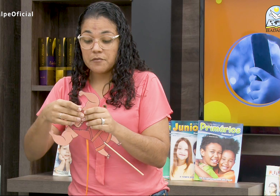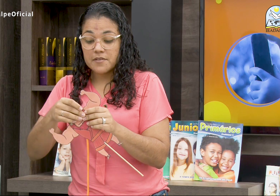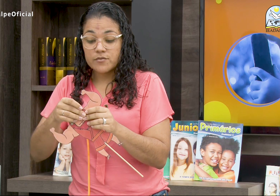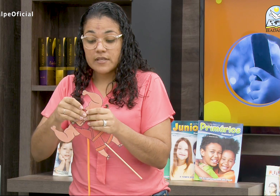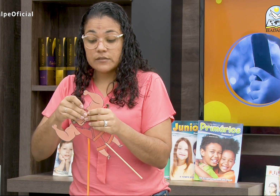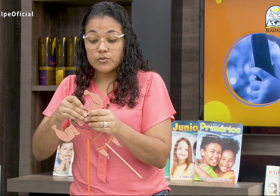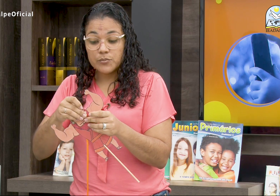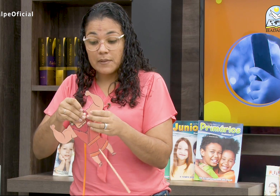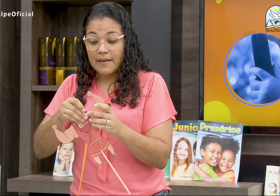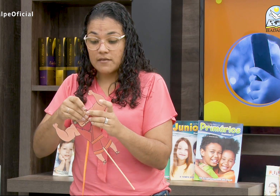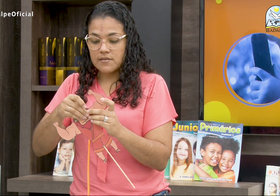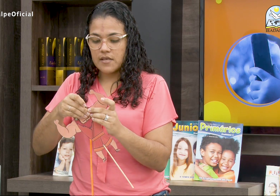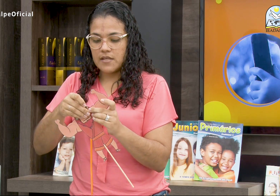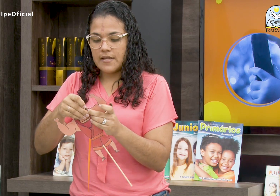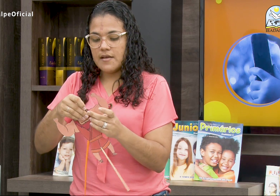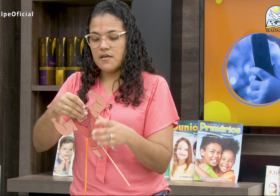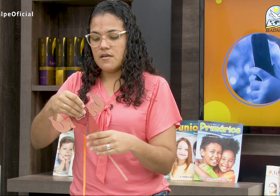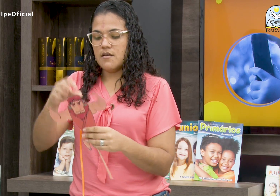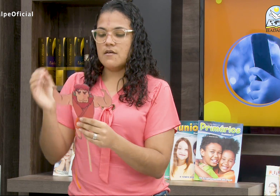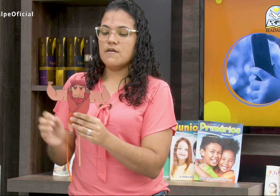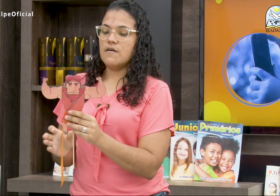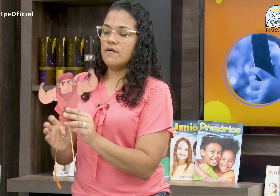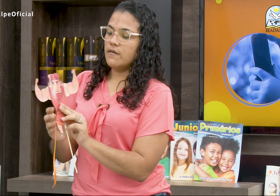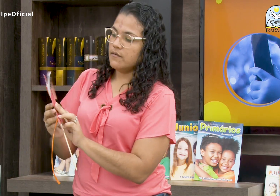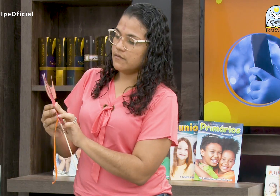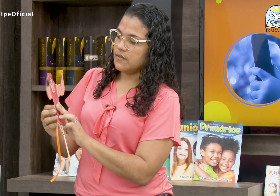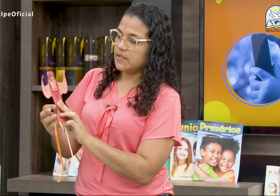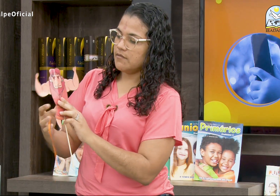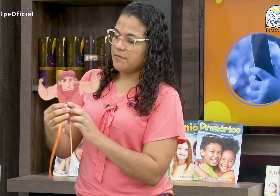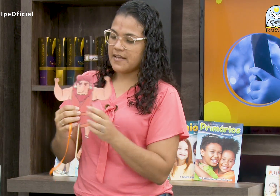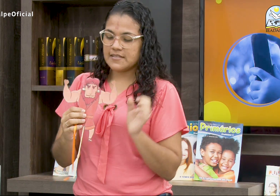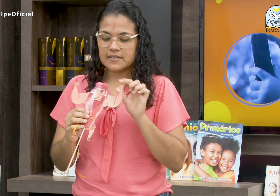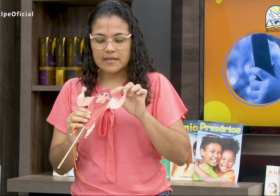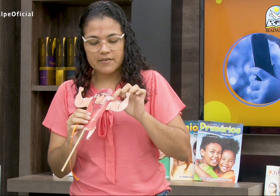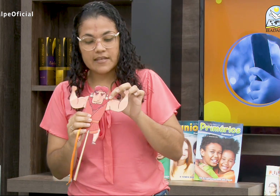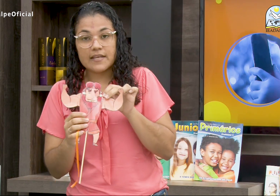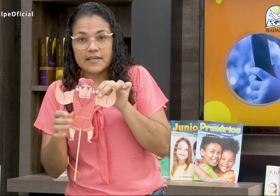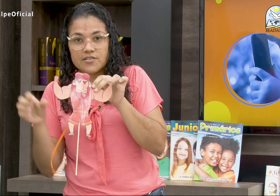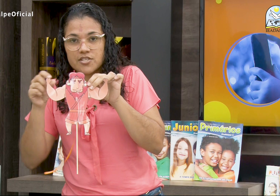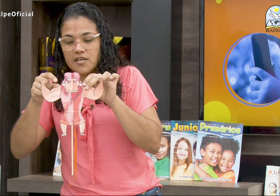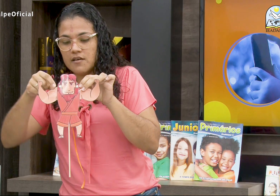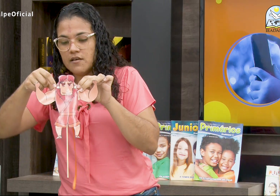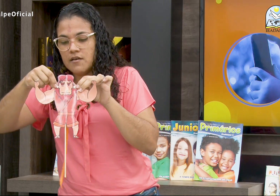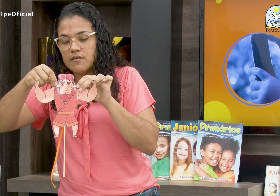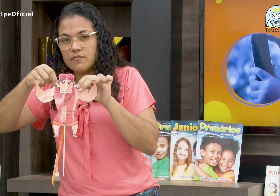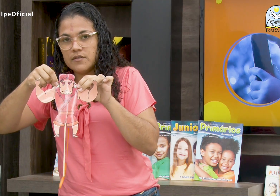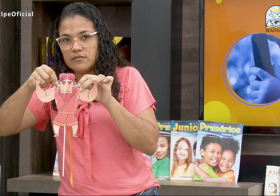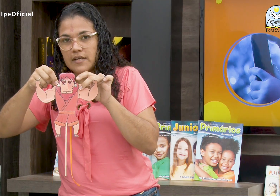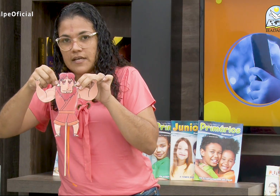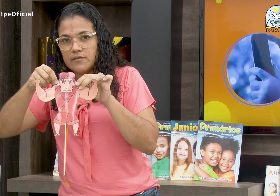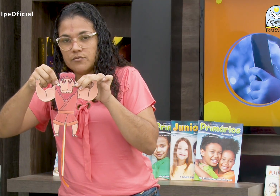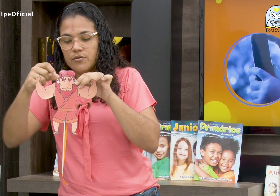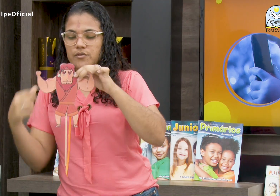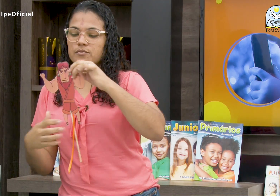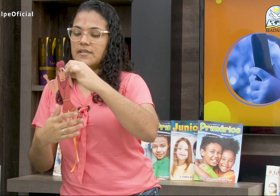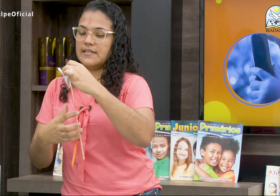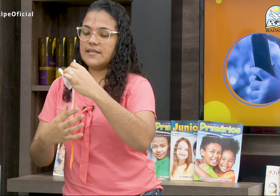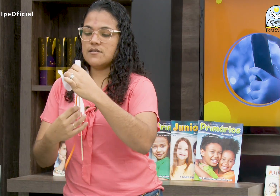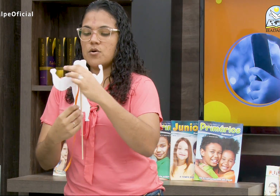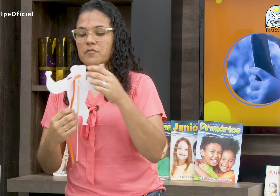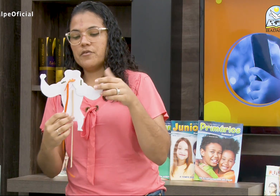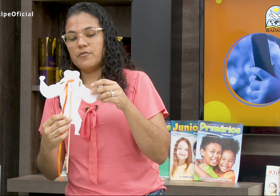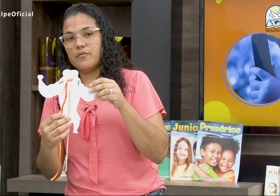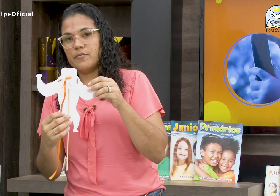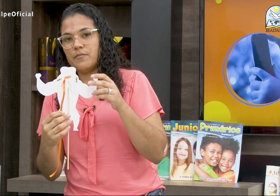Jade, professora dos primários aqui, tá? Ó, então vai ficar assim. Tá vendo aqui a tarraxinha? Uma de um lado, uma do outro. E